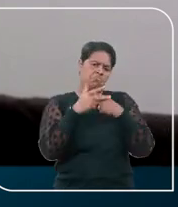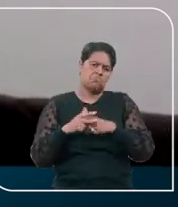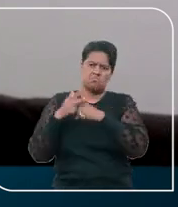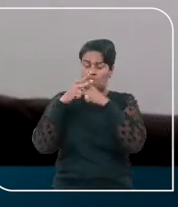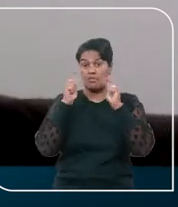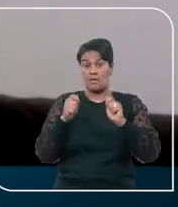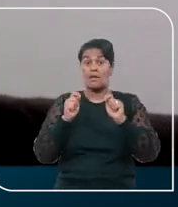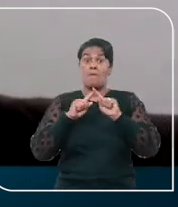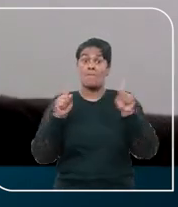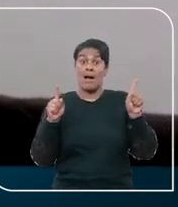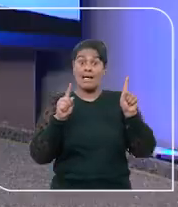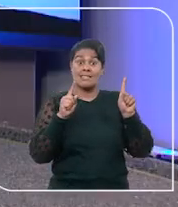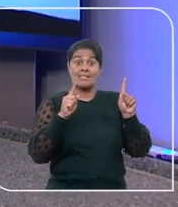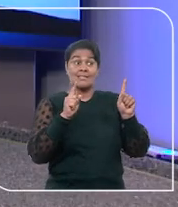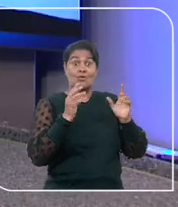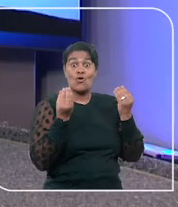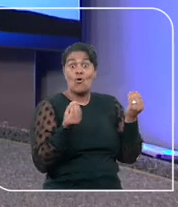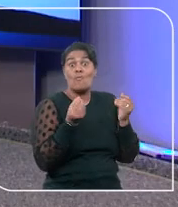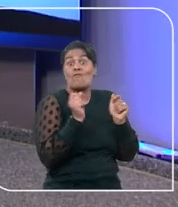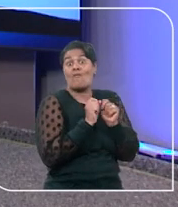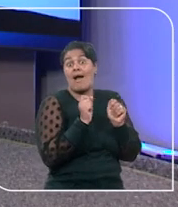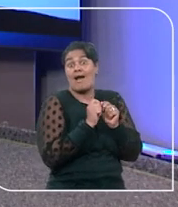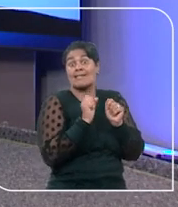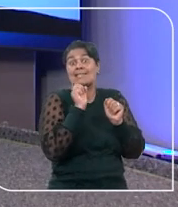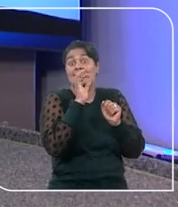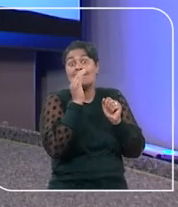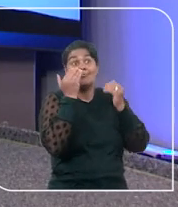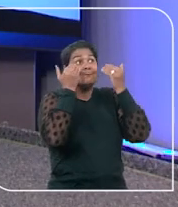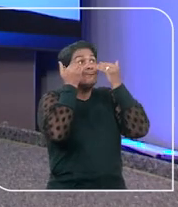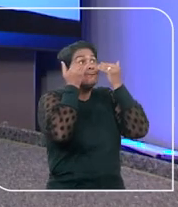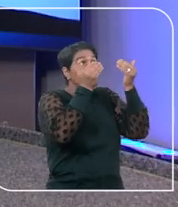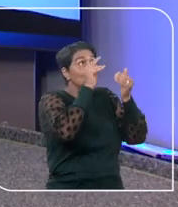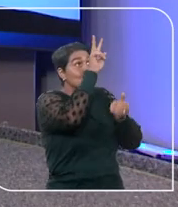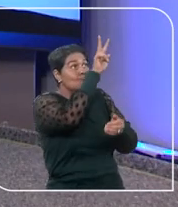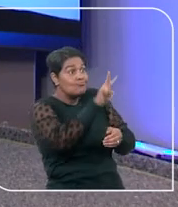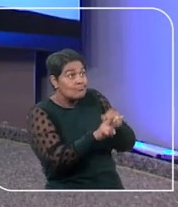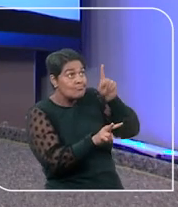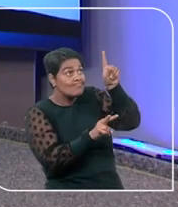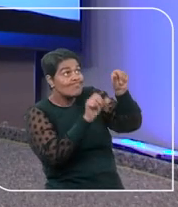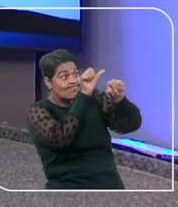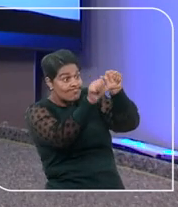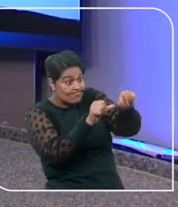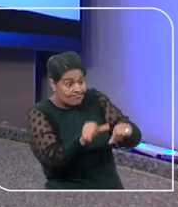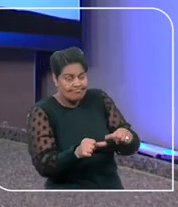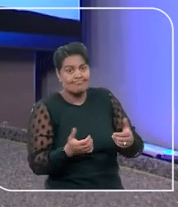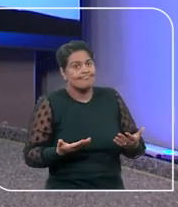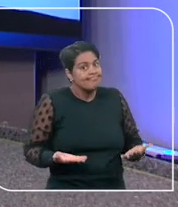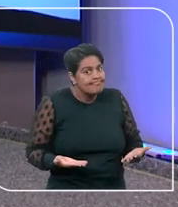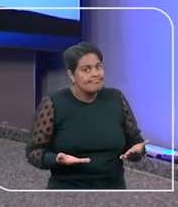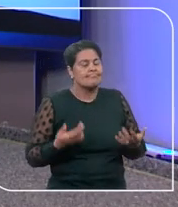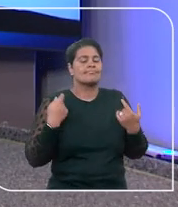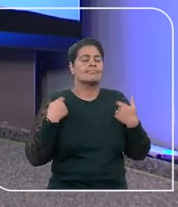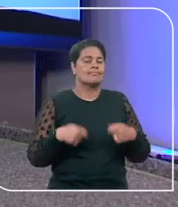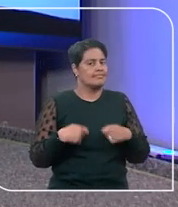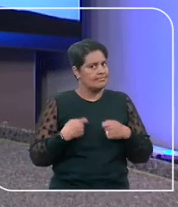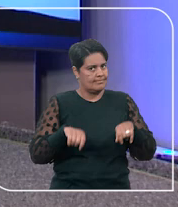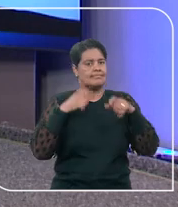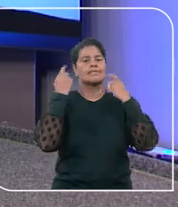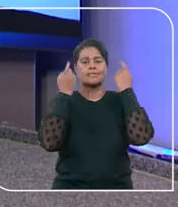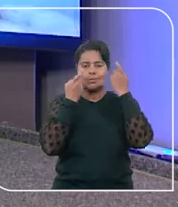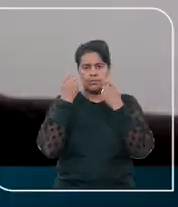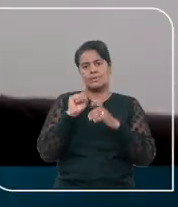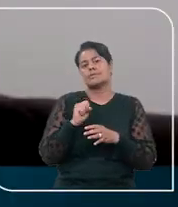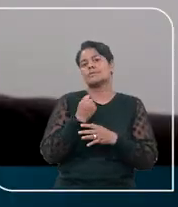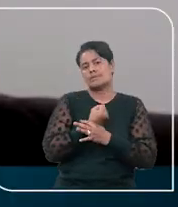fachada, ela realmente compromete a fachada. Então, primeiro ponto, segurança e solidez da edificação. Fora isso,